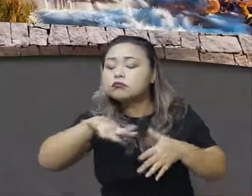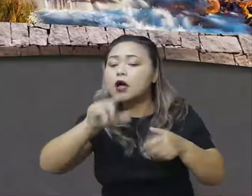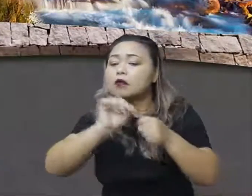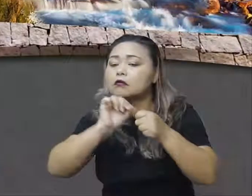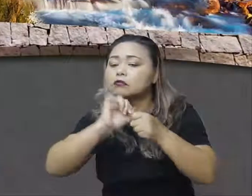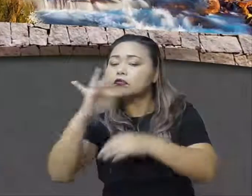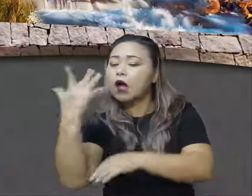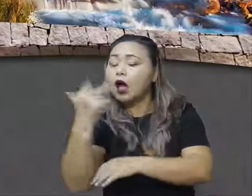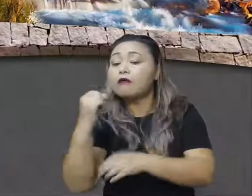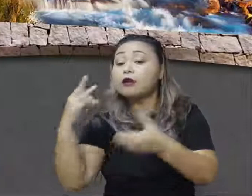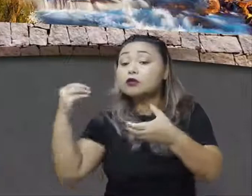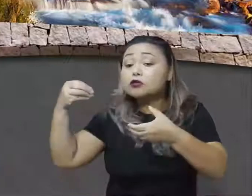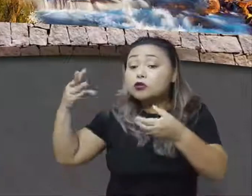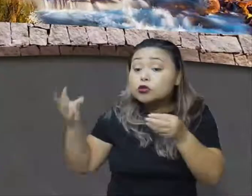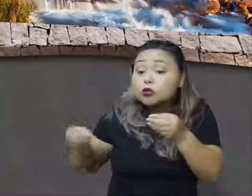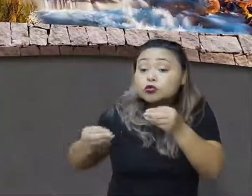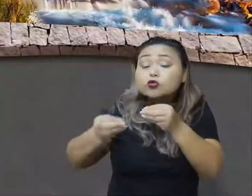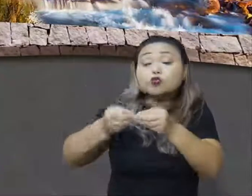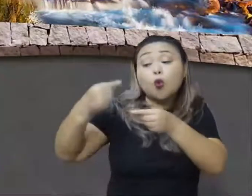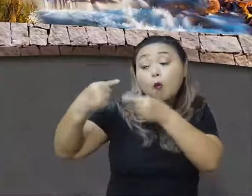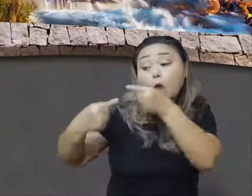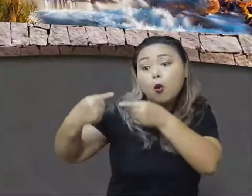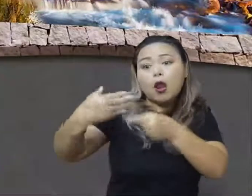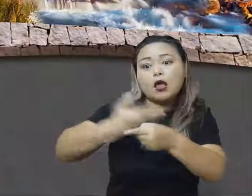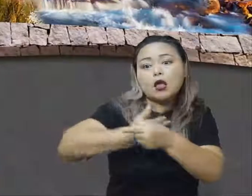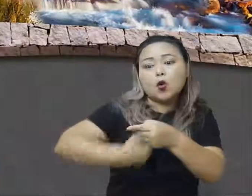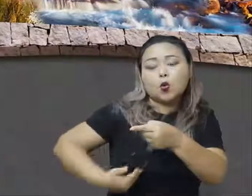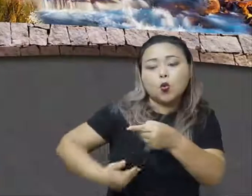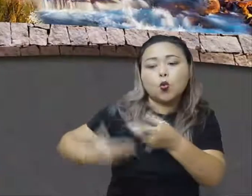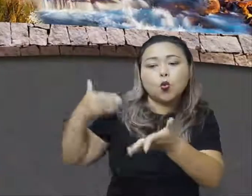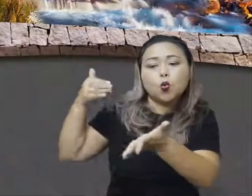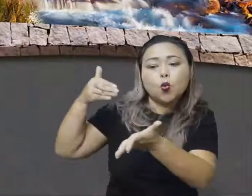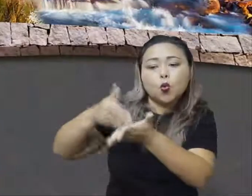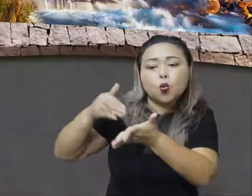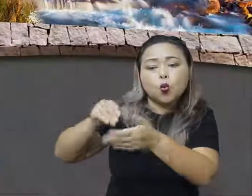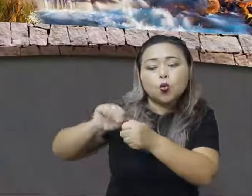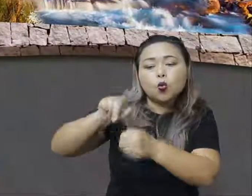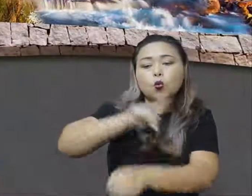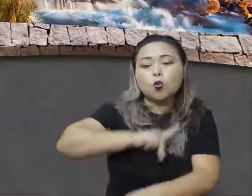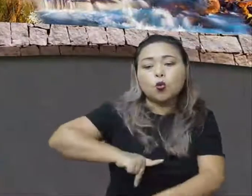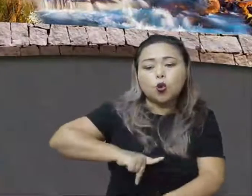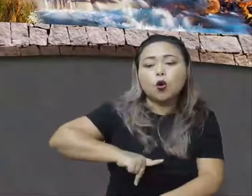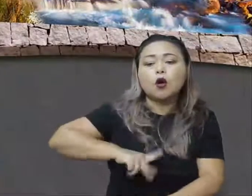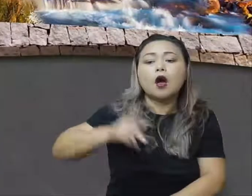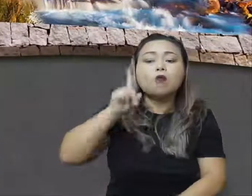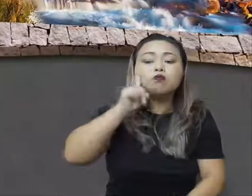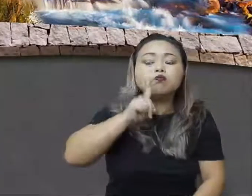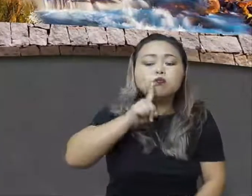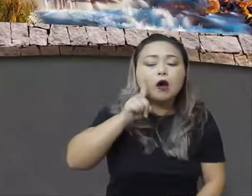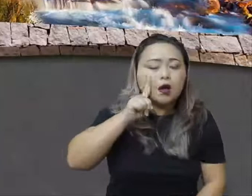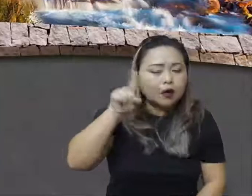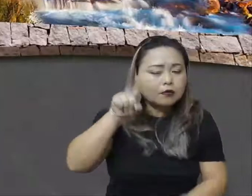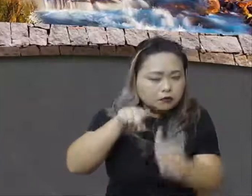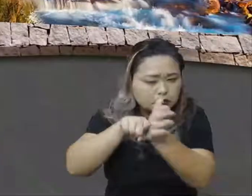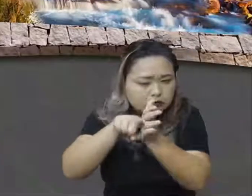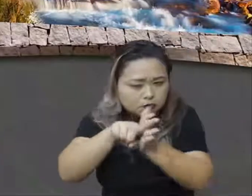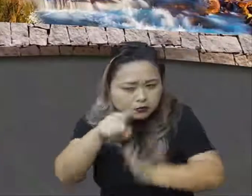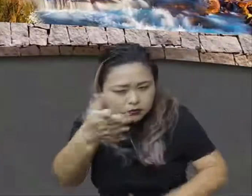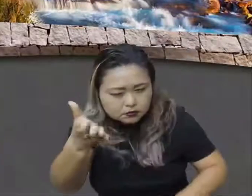políticas governamentais. O último presidente dos Estados Unidos, quem era? Pesquisa para mim aí, por